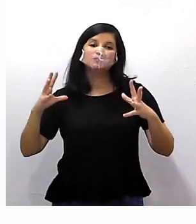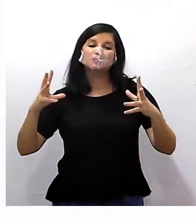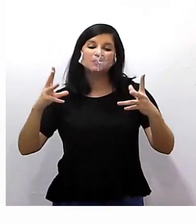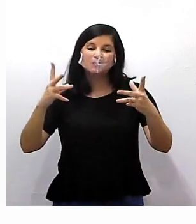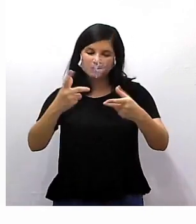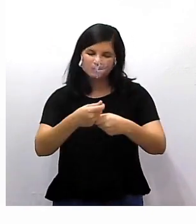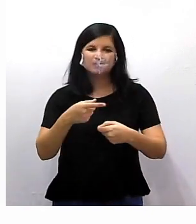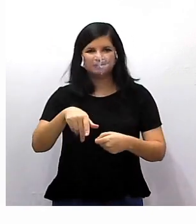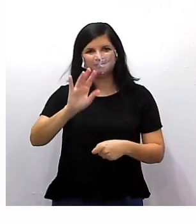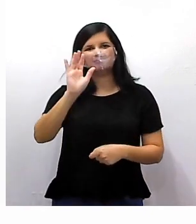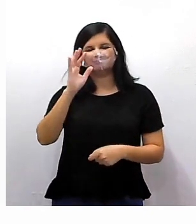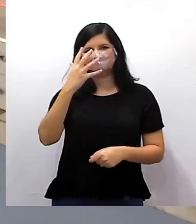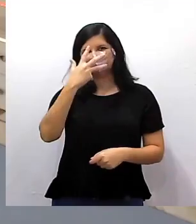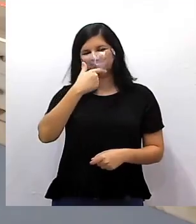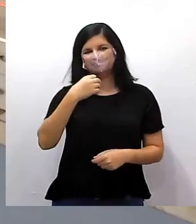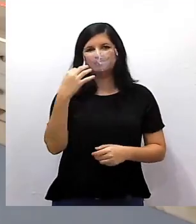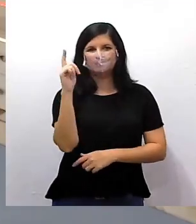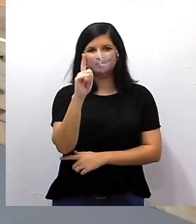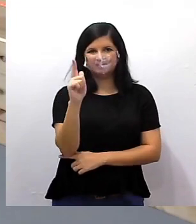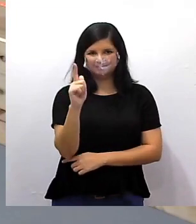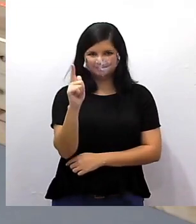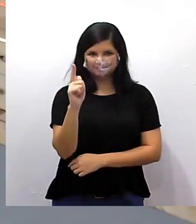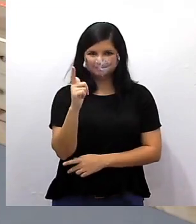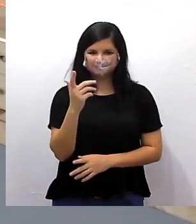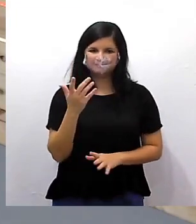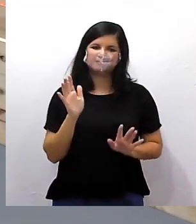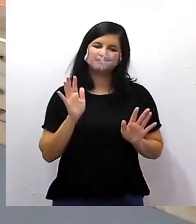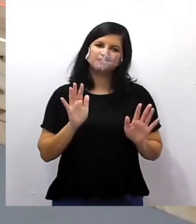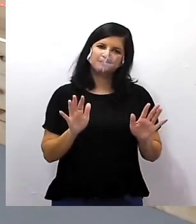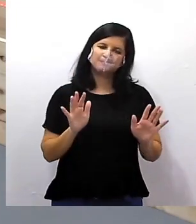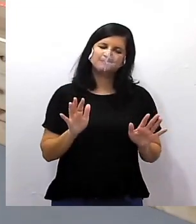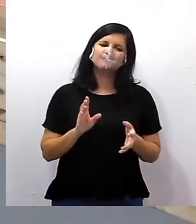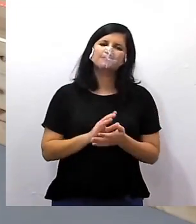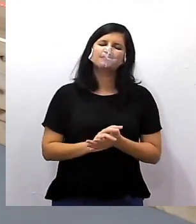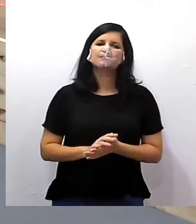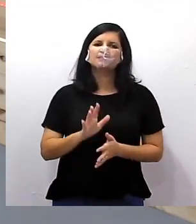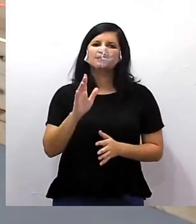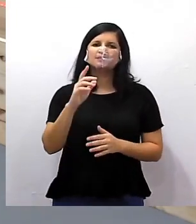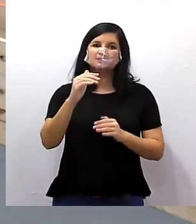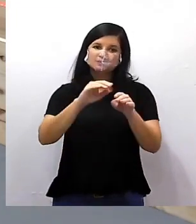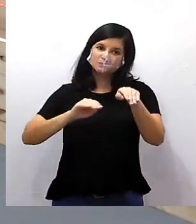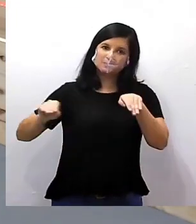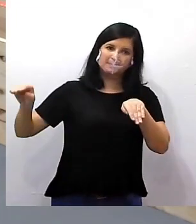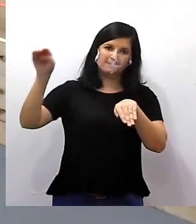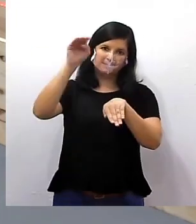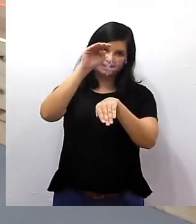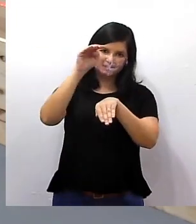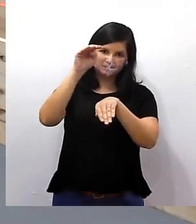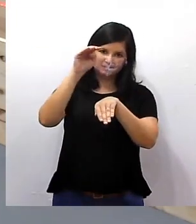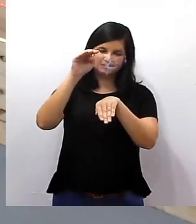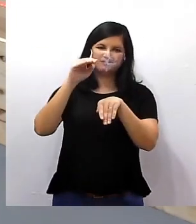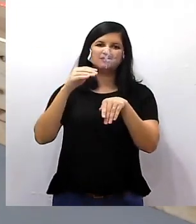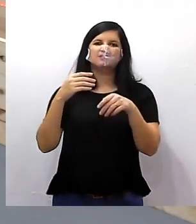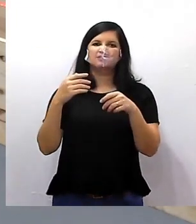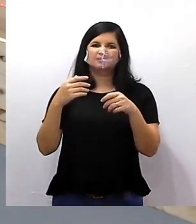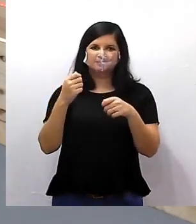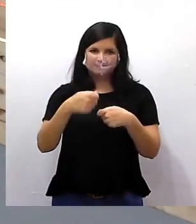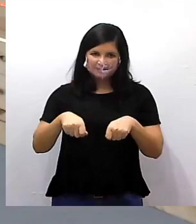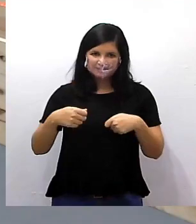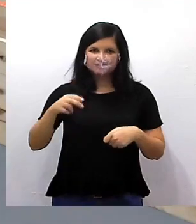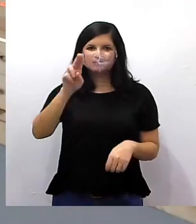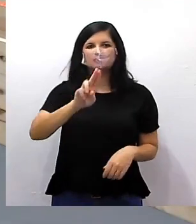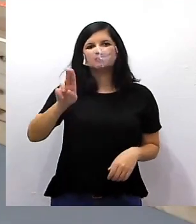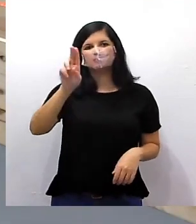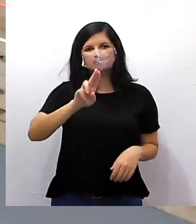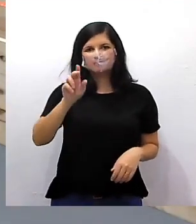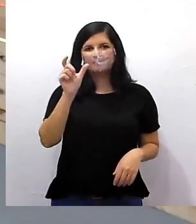E aí lembra, voltando aqui pra mim pra eu só enfatizar isso, tá? Se é o grau superlativo, a gente vai ter que utilizar